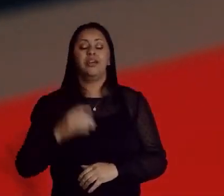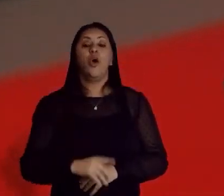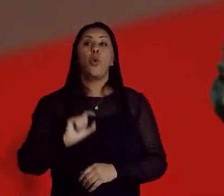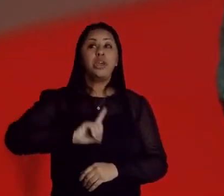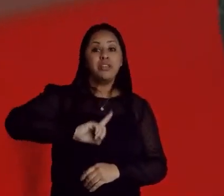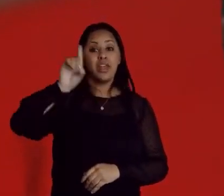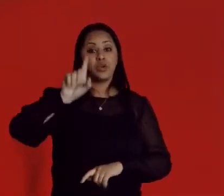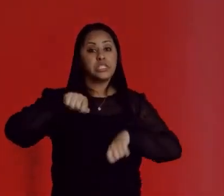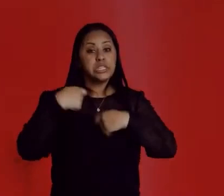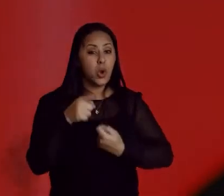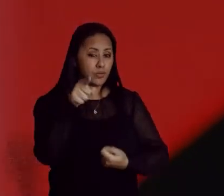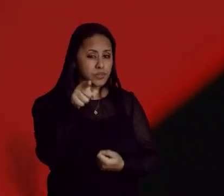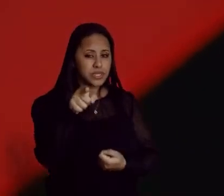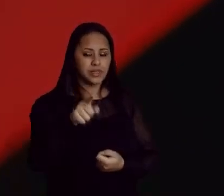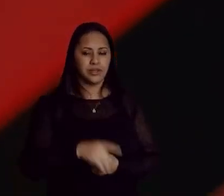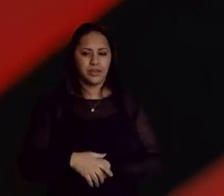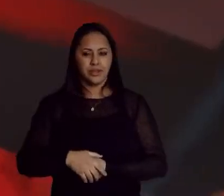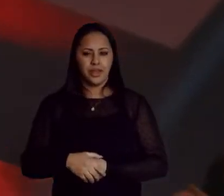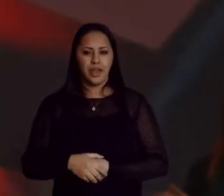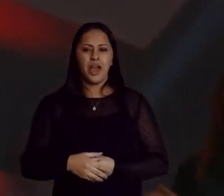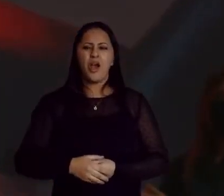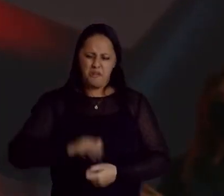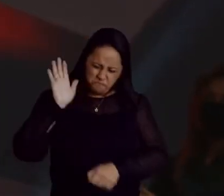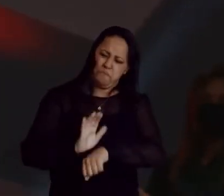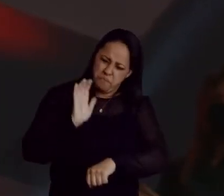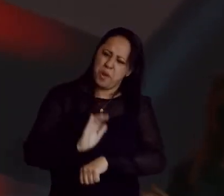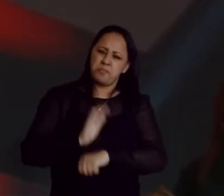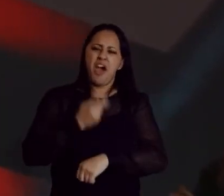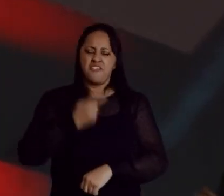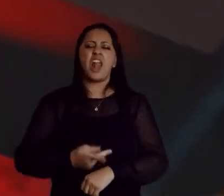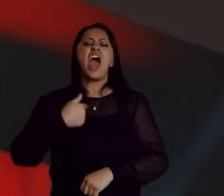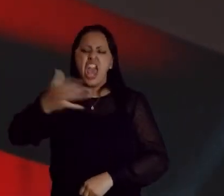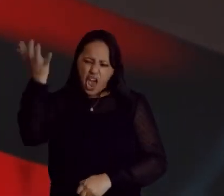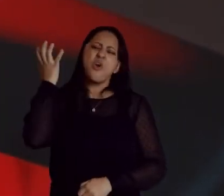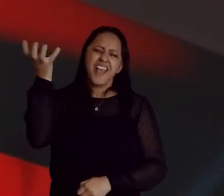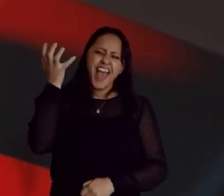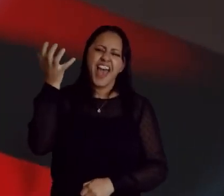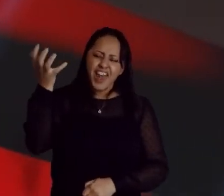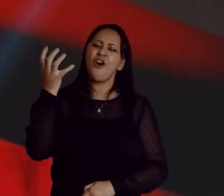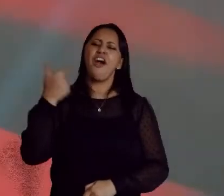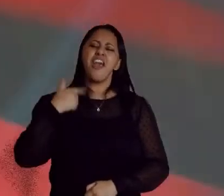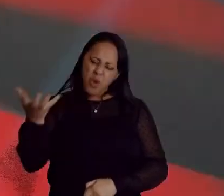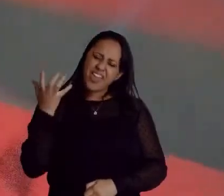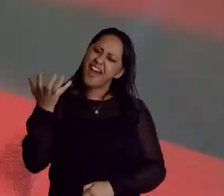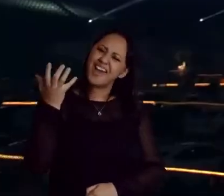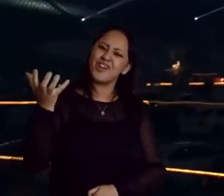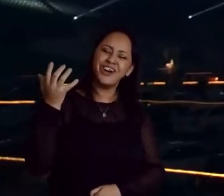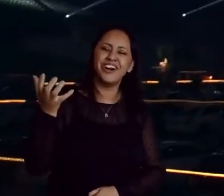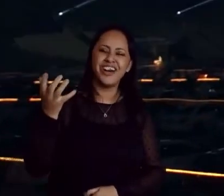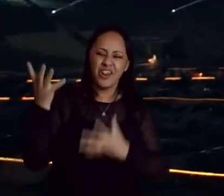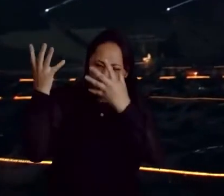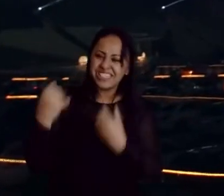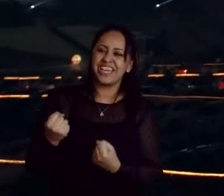aquilo que Deus der a você para administrar, manda a mão na buzina e diga, eu tomo posse, eu tomo posse.